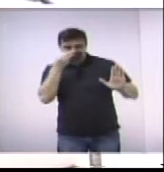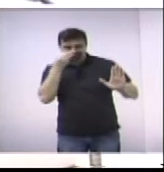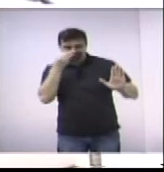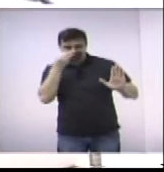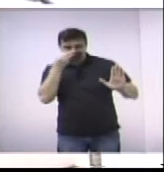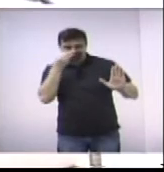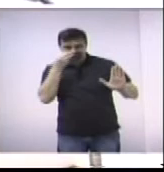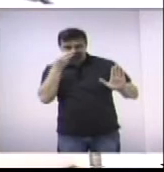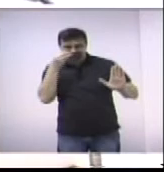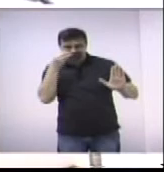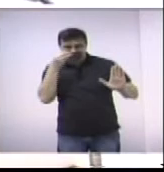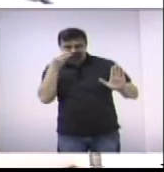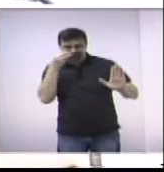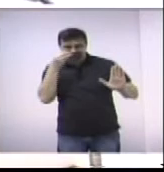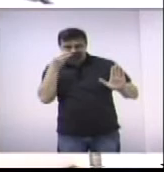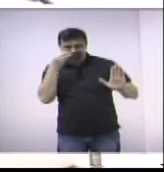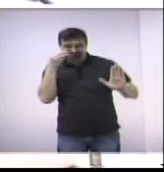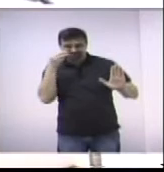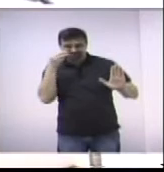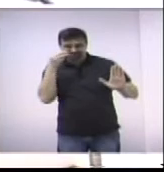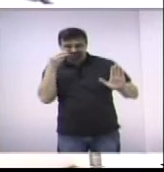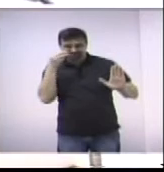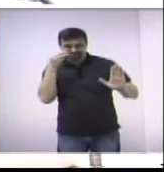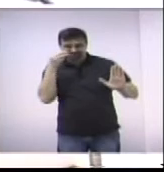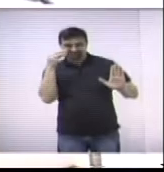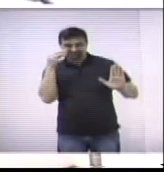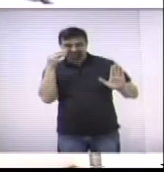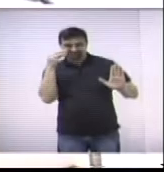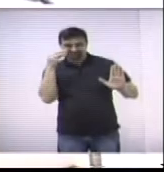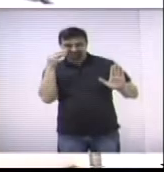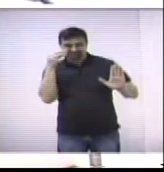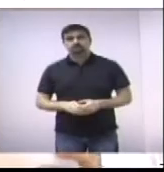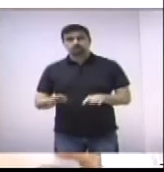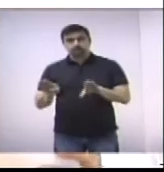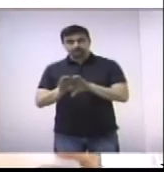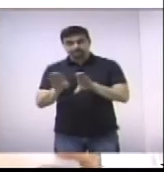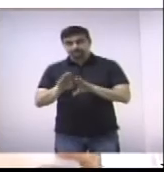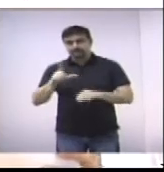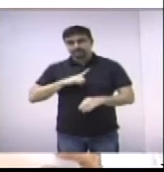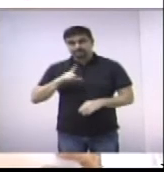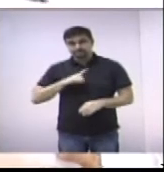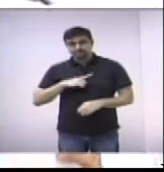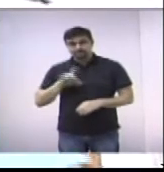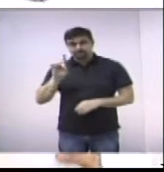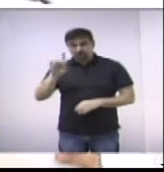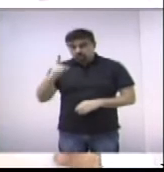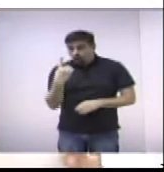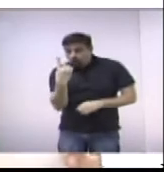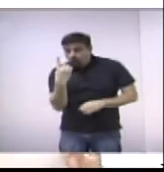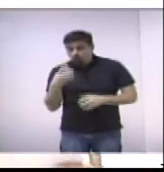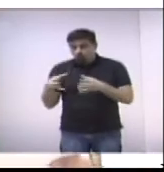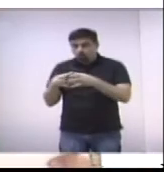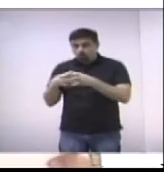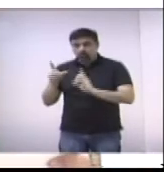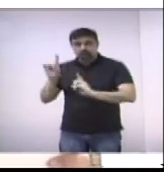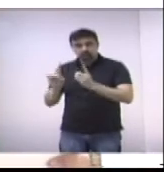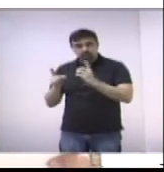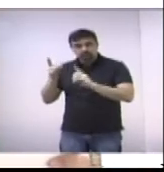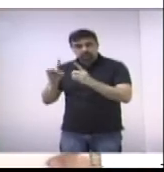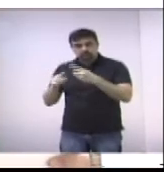MD4, DOC anexo. Sexto, ademais, com exceção de apenas uma escola de samba de